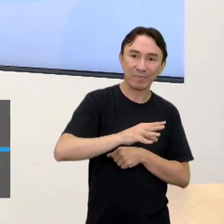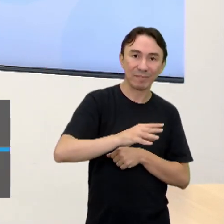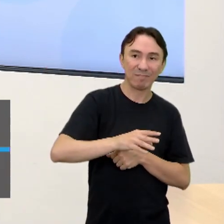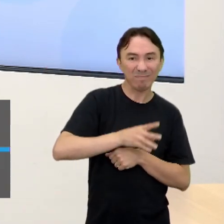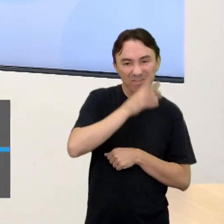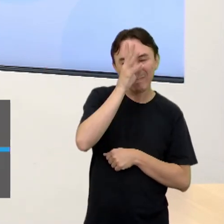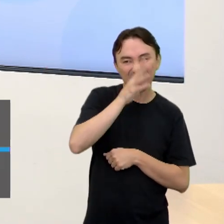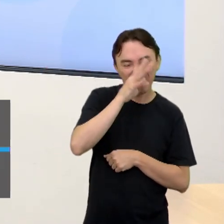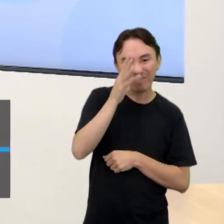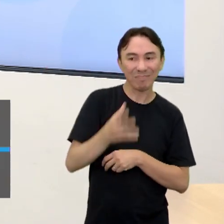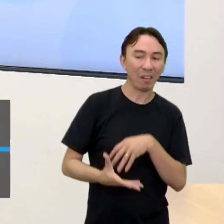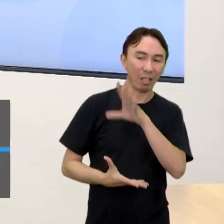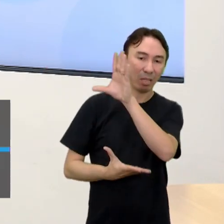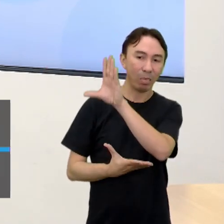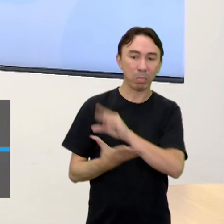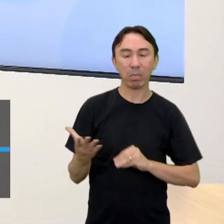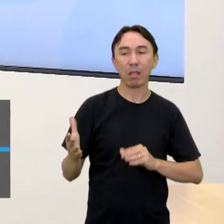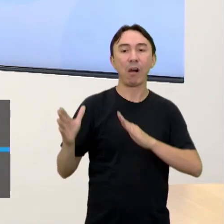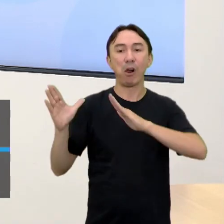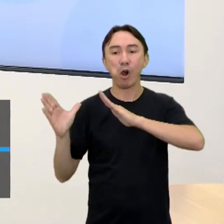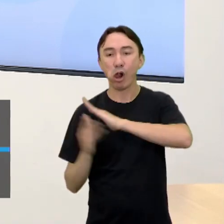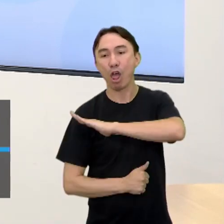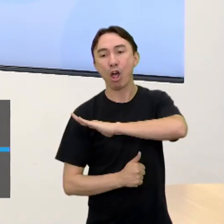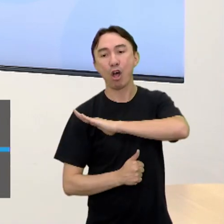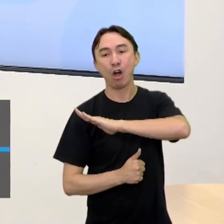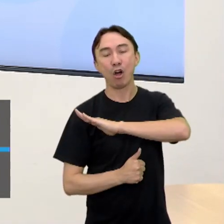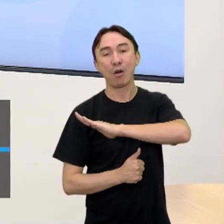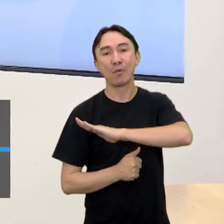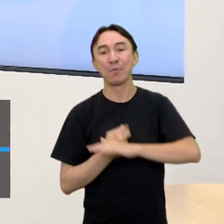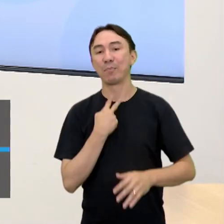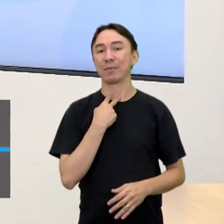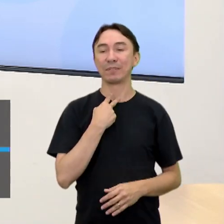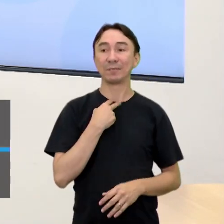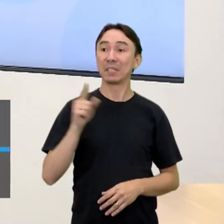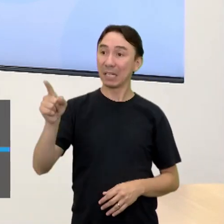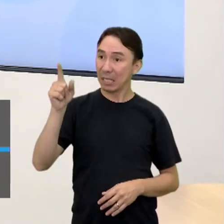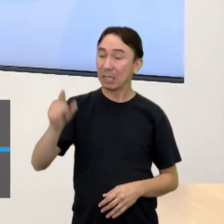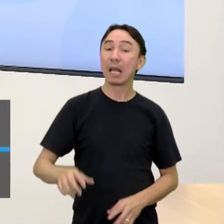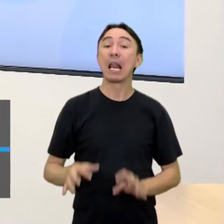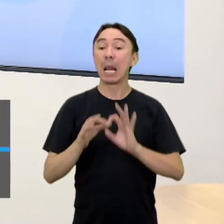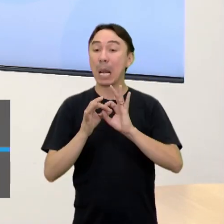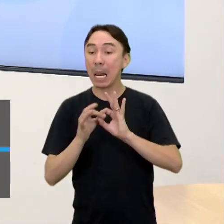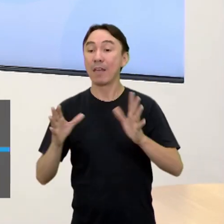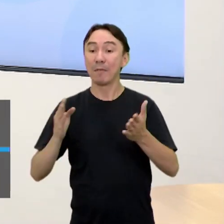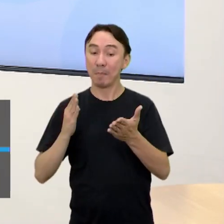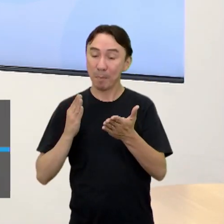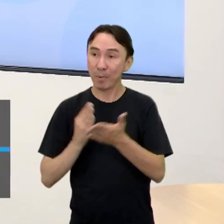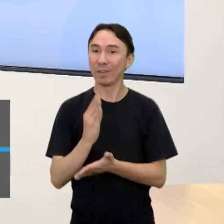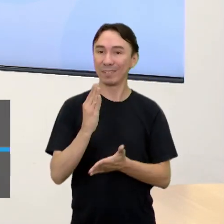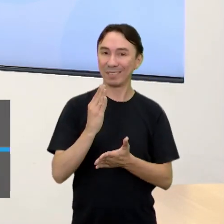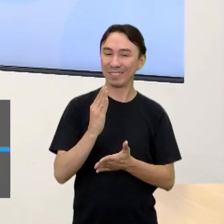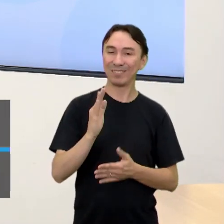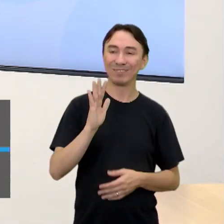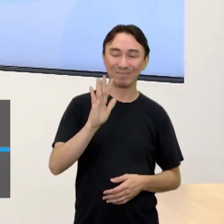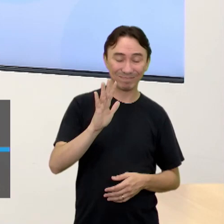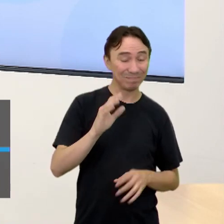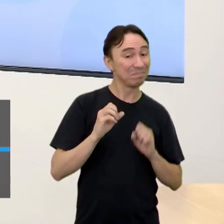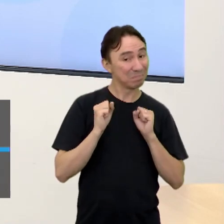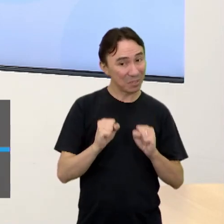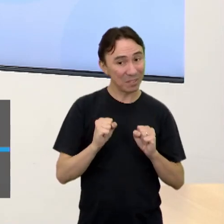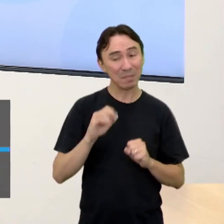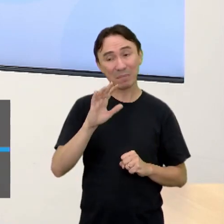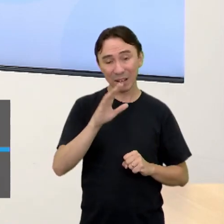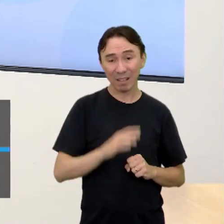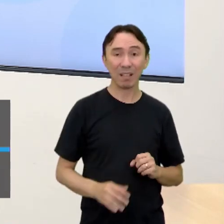E plágio é um nome bonito para dizer roubo. Eu não posso pegar. Autorizado posso. Só que lembrou que eu falei? Dá trabalho, dá muito trabalho, e a aula que acontece